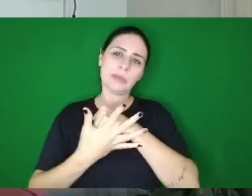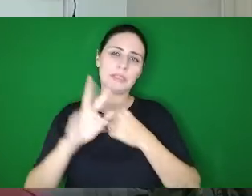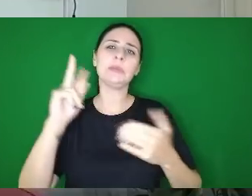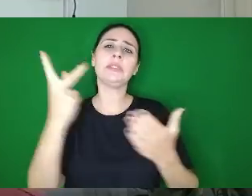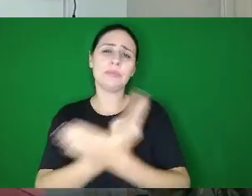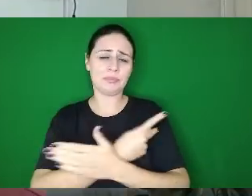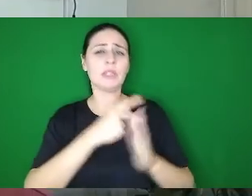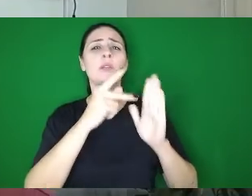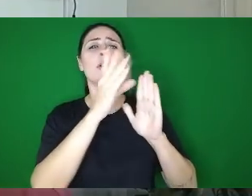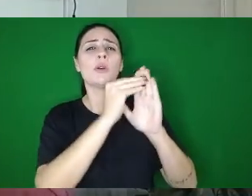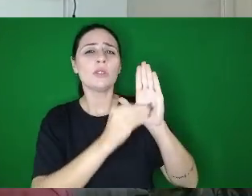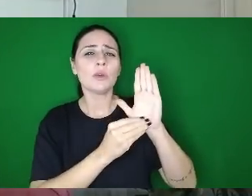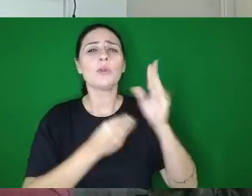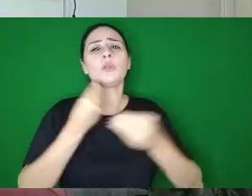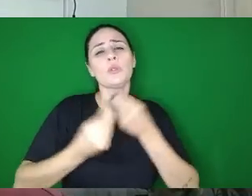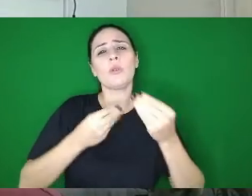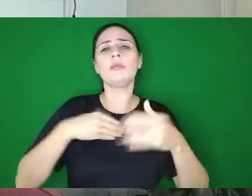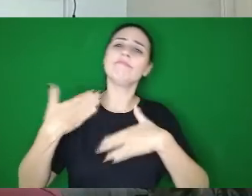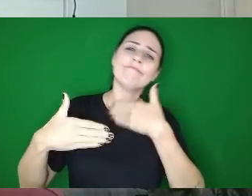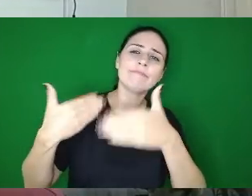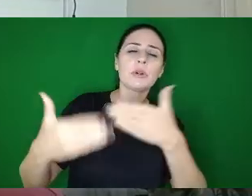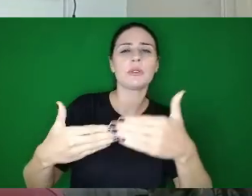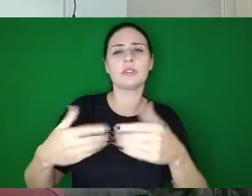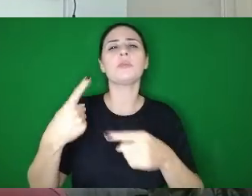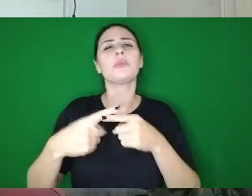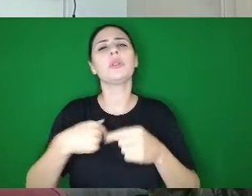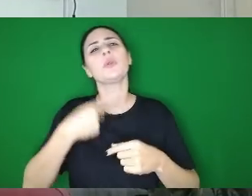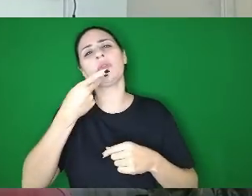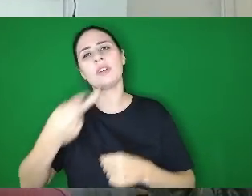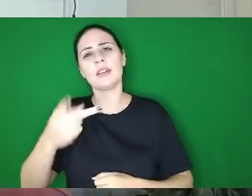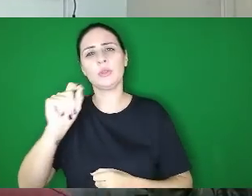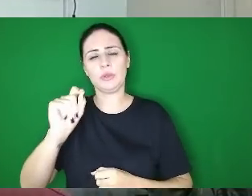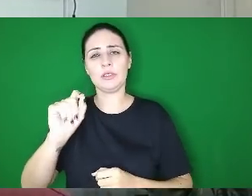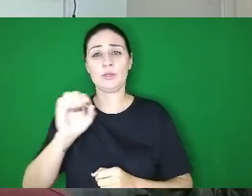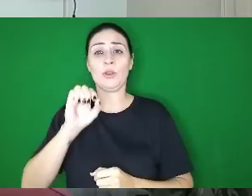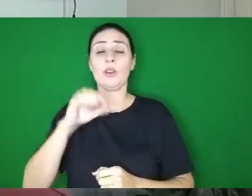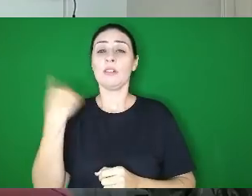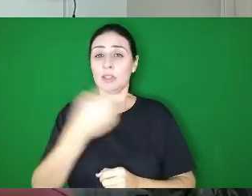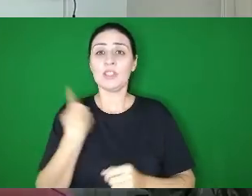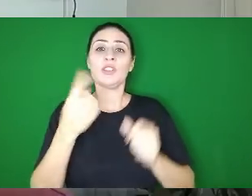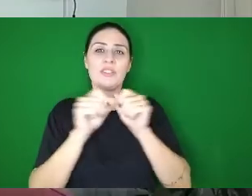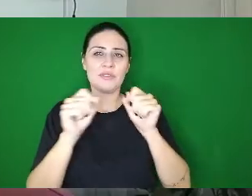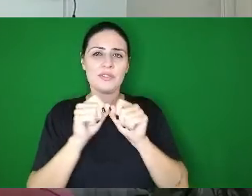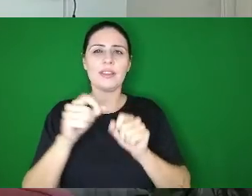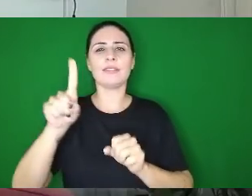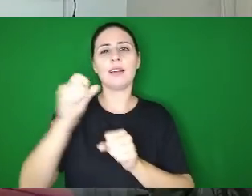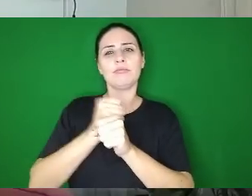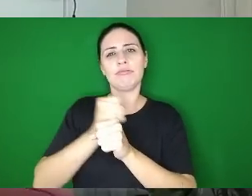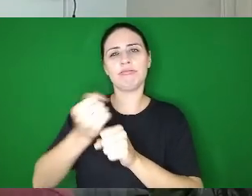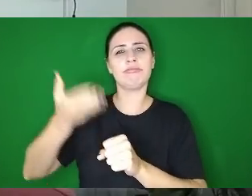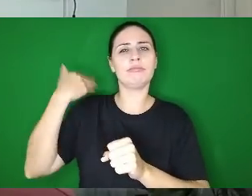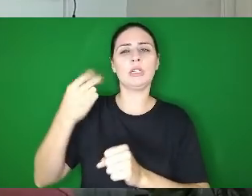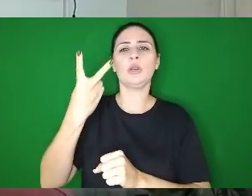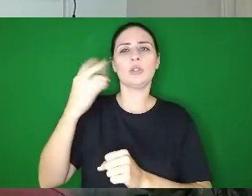conteúdos, como que a gente pode fazer esse processo. Por que eu estou dizendo isso? Porque quando a gente fez, lá em 2019, né, Claudinei, com as